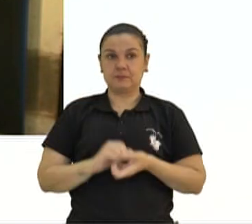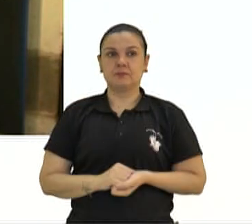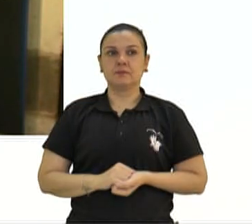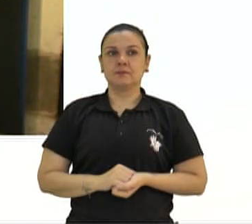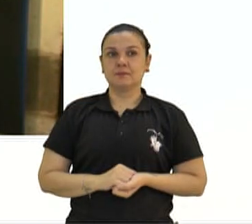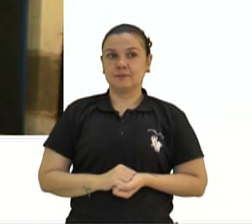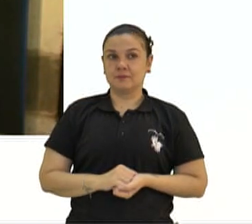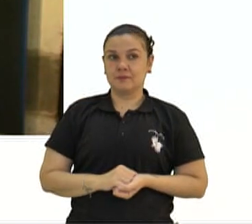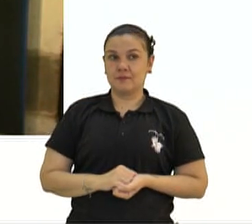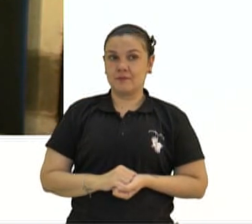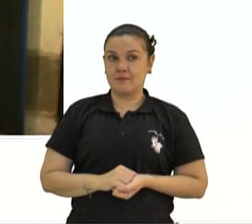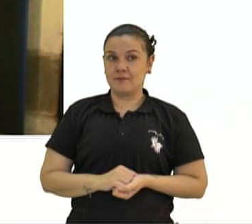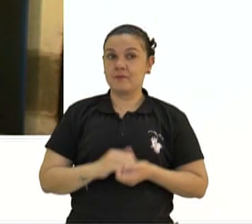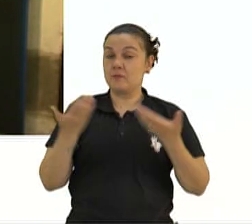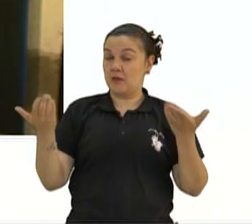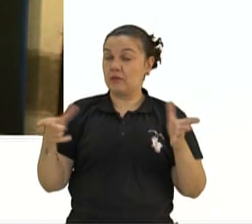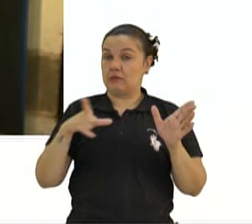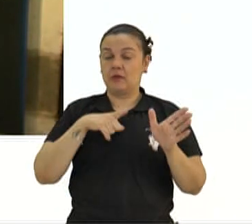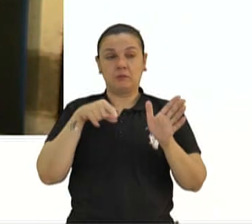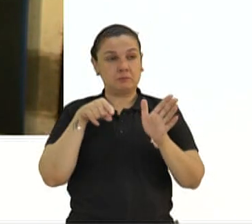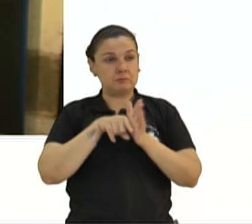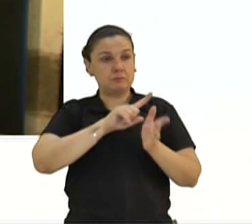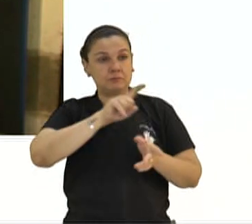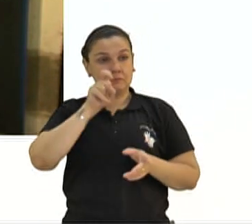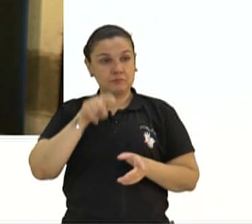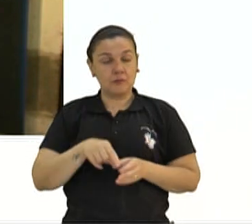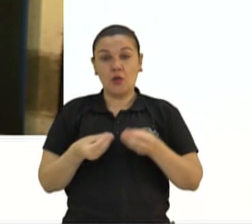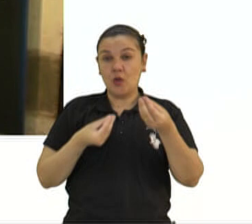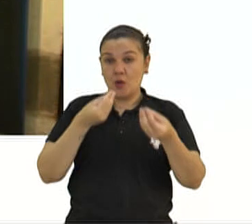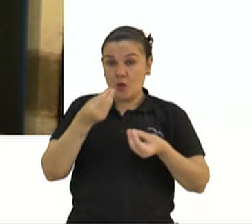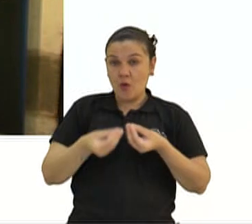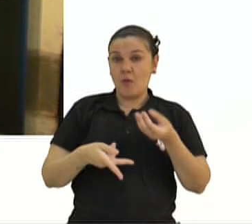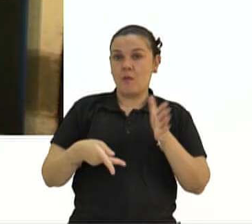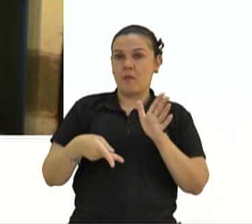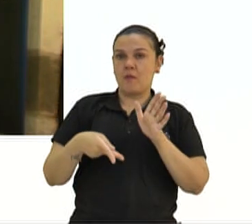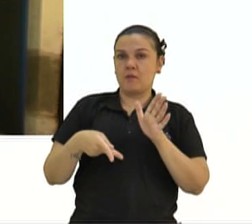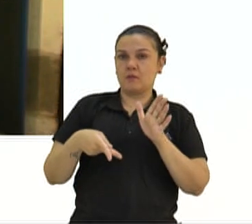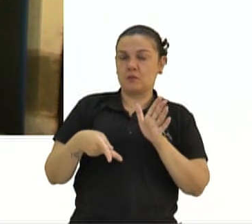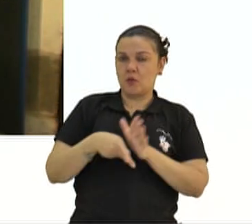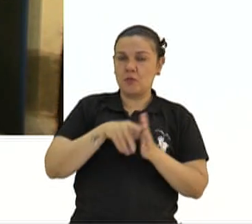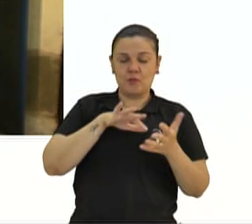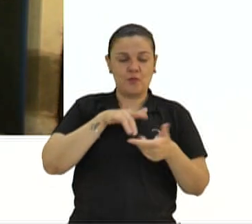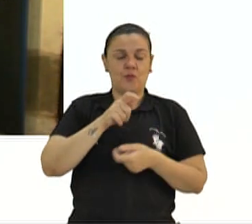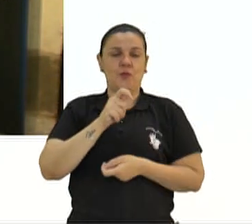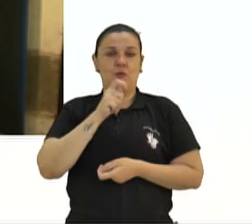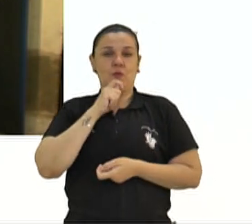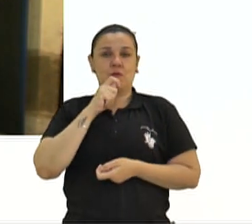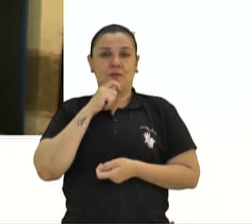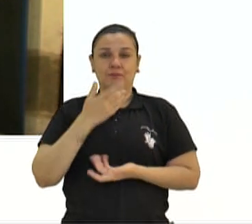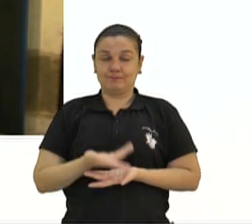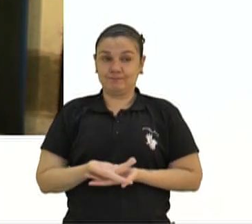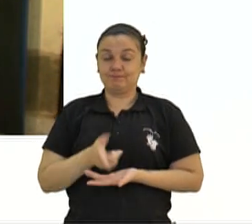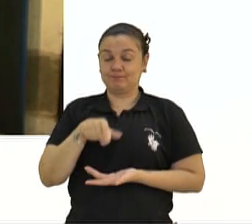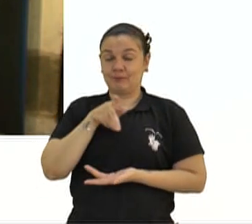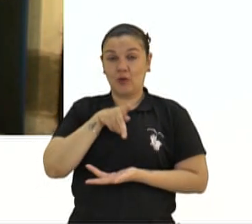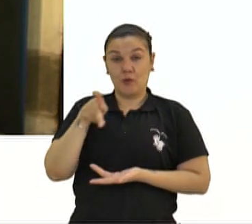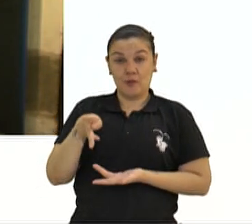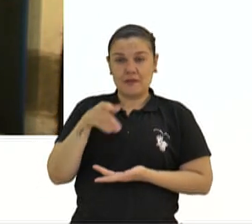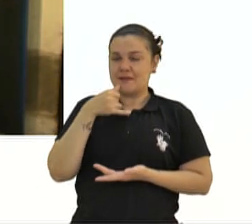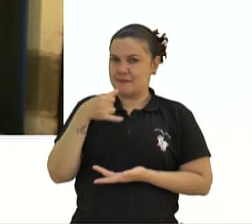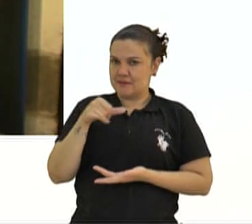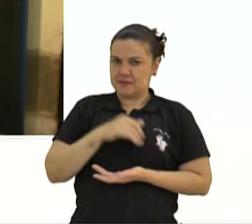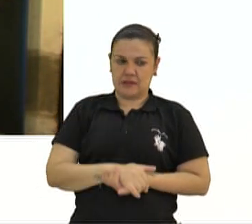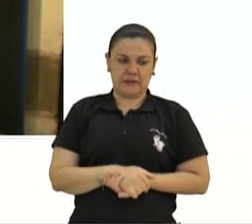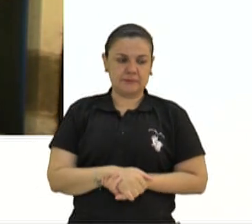Mas para tentar responder a seguinte questão, você já imaginou como seria o mundo sem eletricidade hoje? Olha, professor Marcos, não tem como. Eu